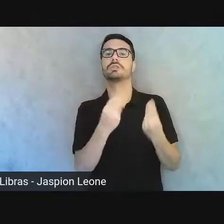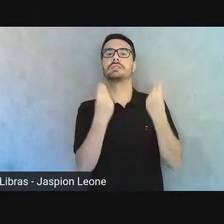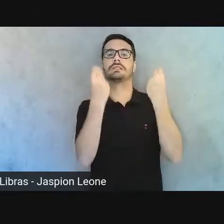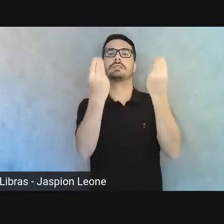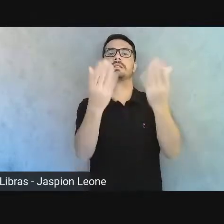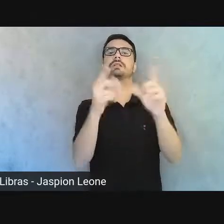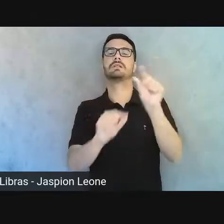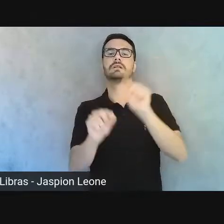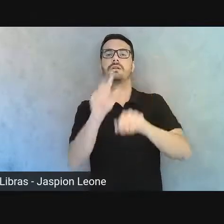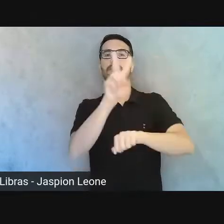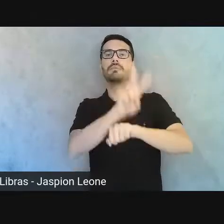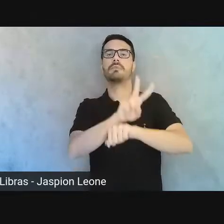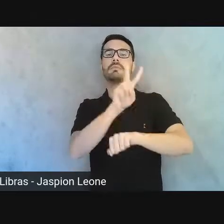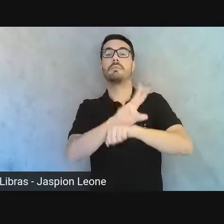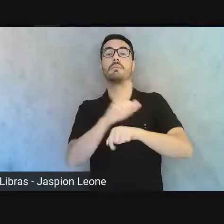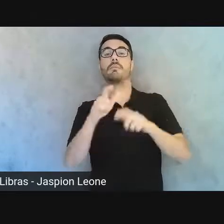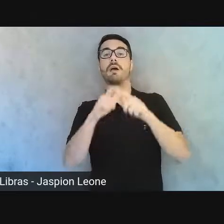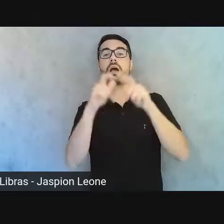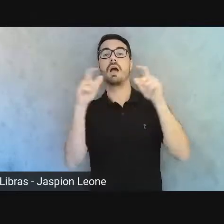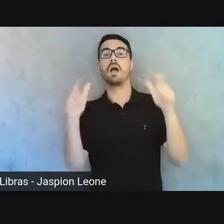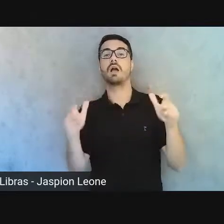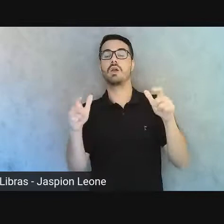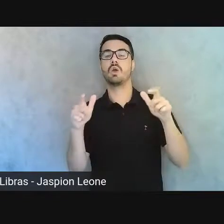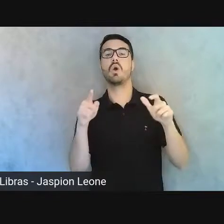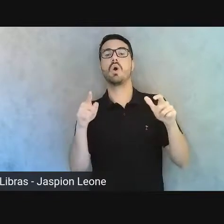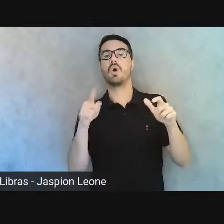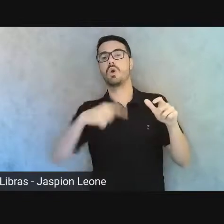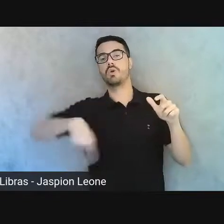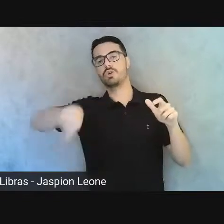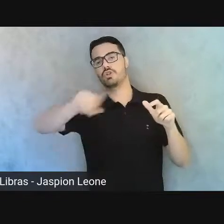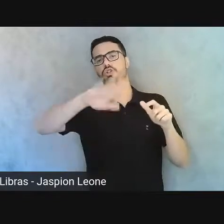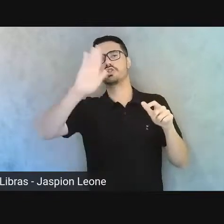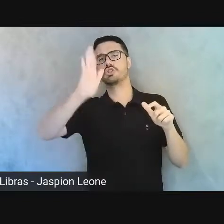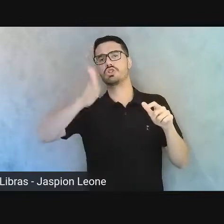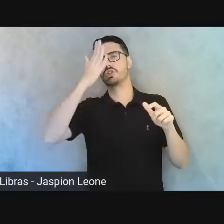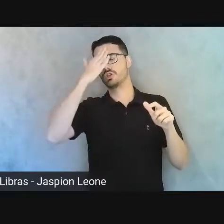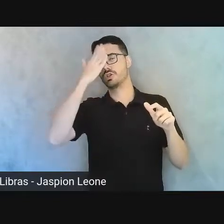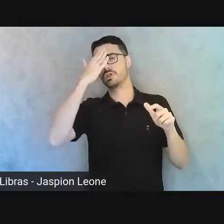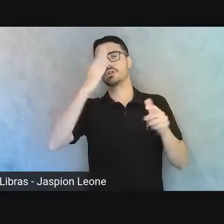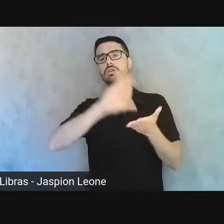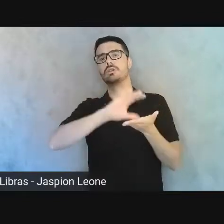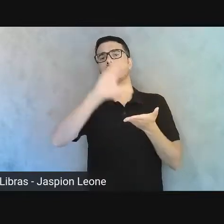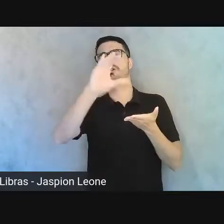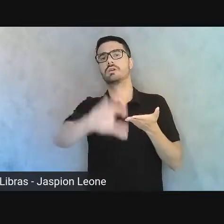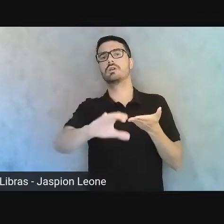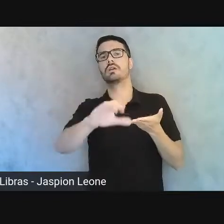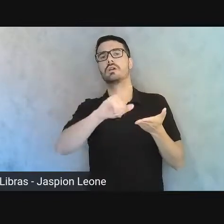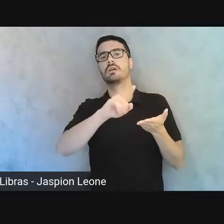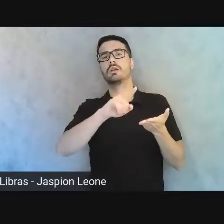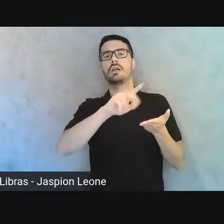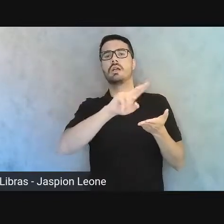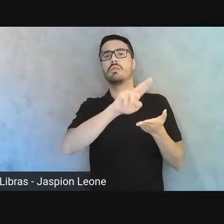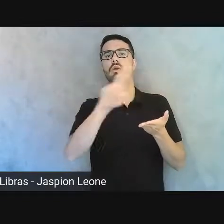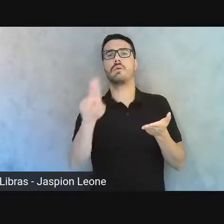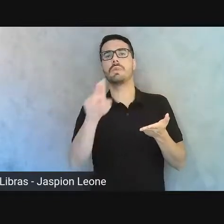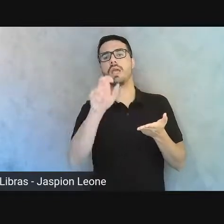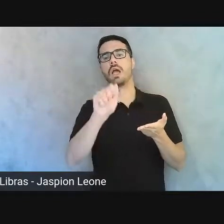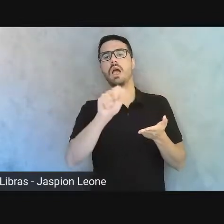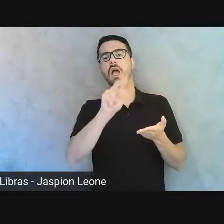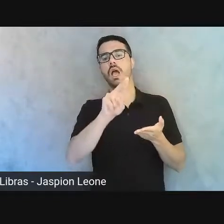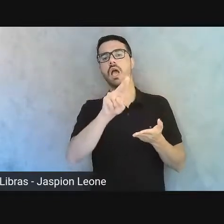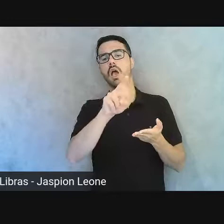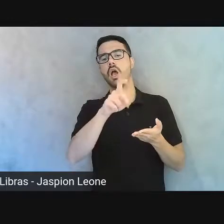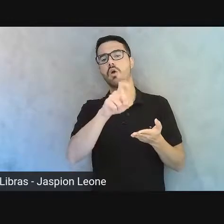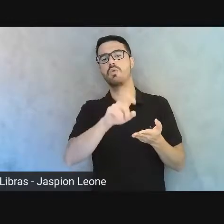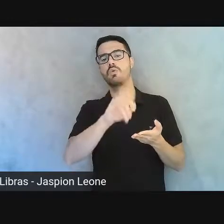A maior delas a gente conhece, nesse caso em particular, a maior despesa é o auxílio emergencial a vulneráveis,